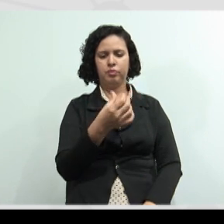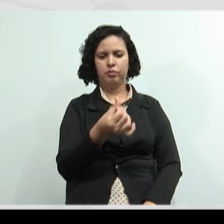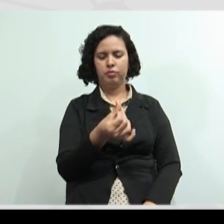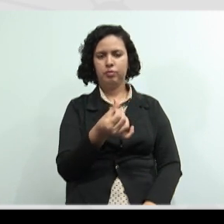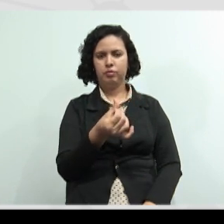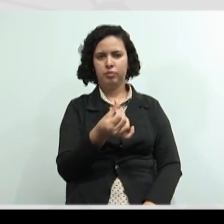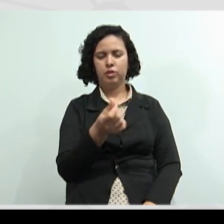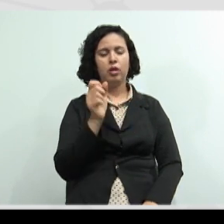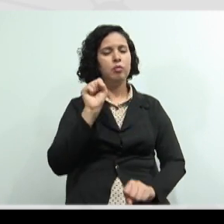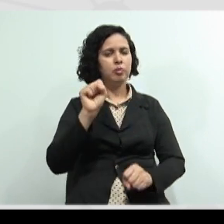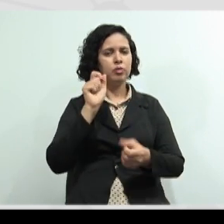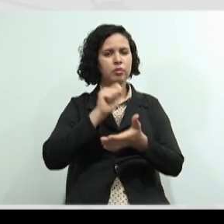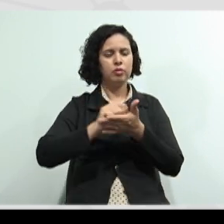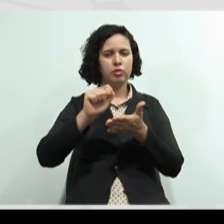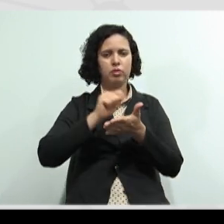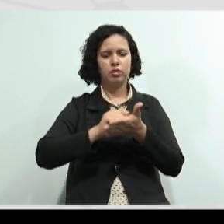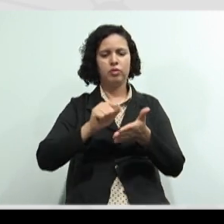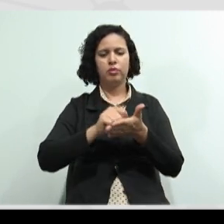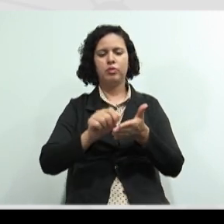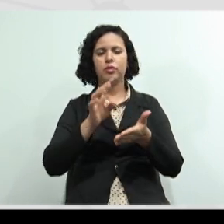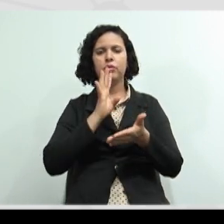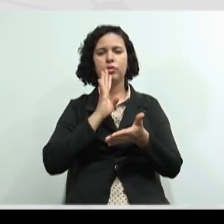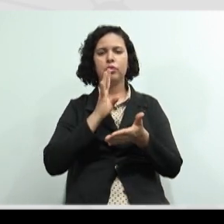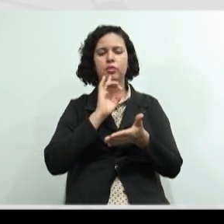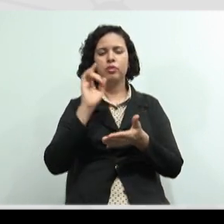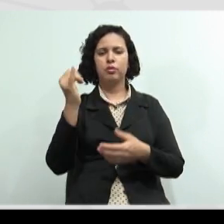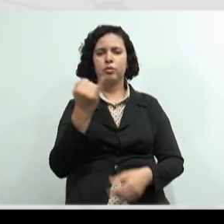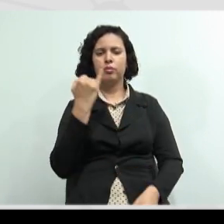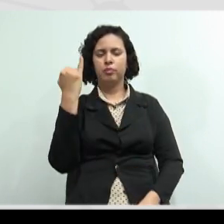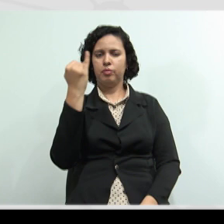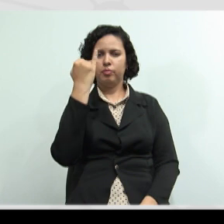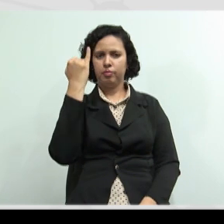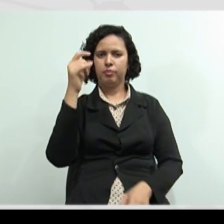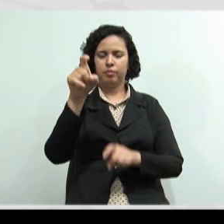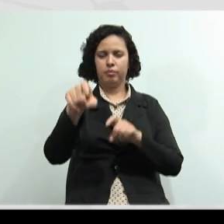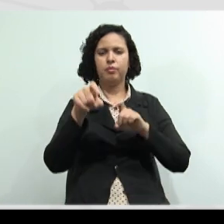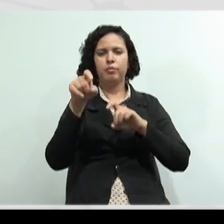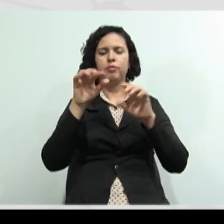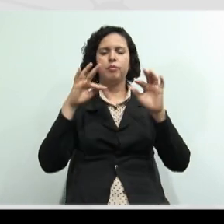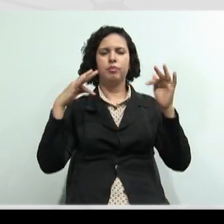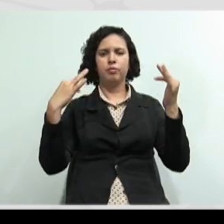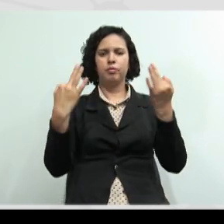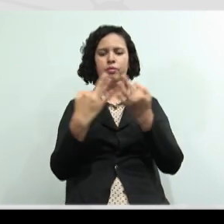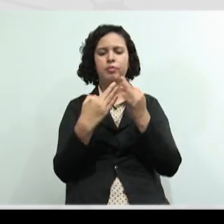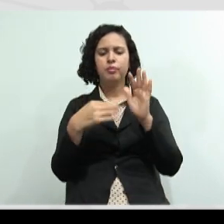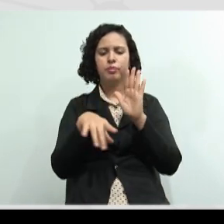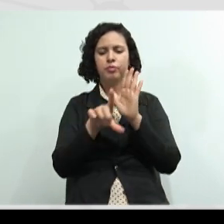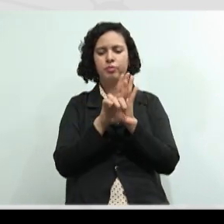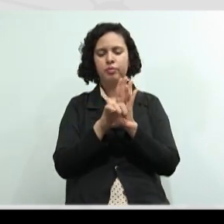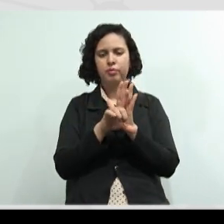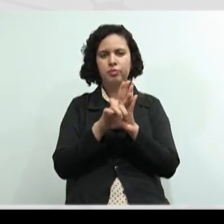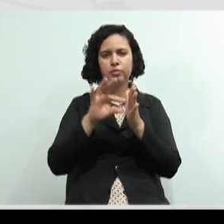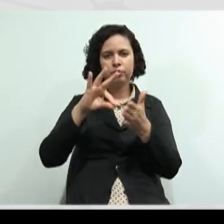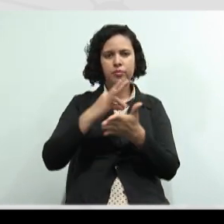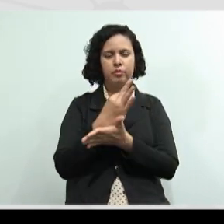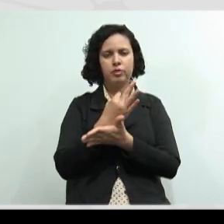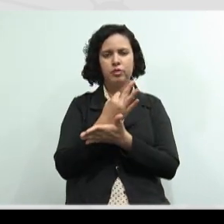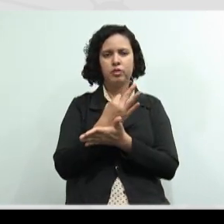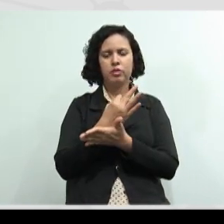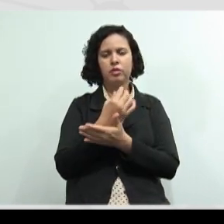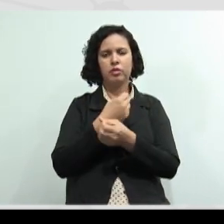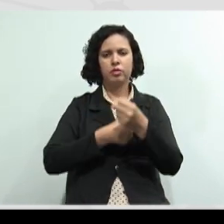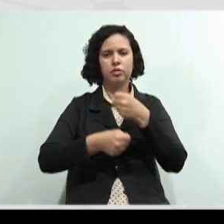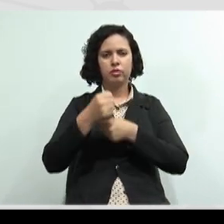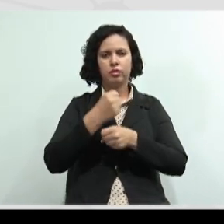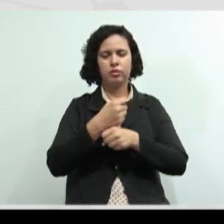conhecerem, anotarem, porque essa é a lei importantíssima para a agricultura familiar. Essa é uma lei que foi assinada em 2006 e